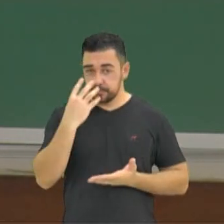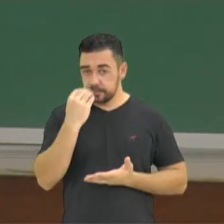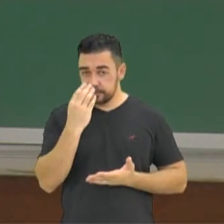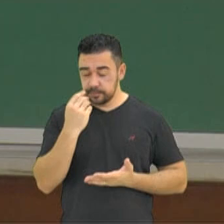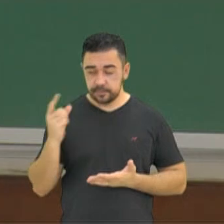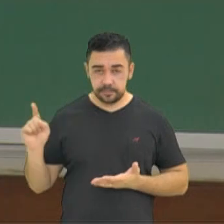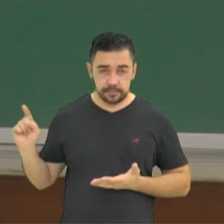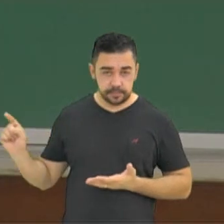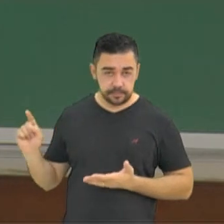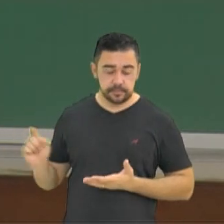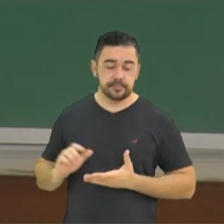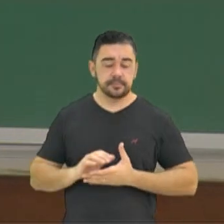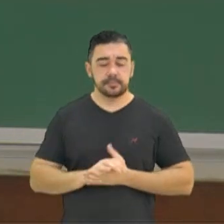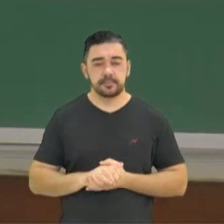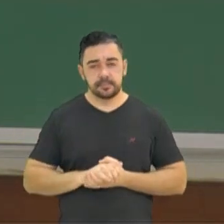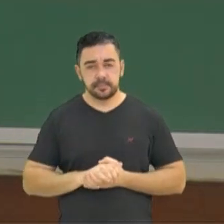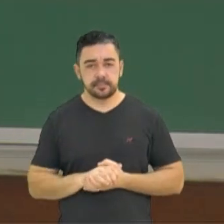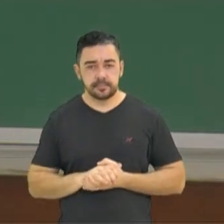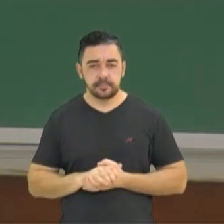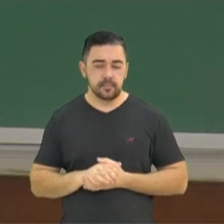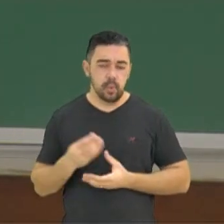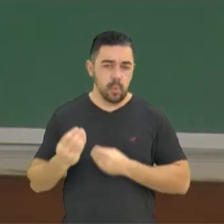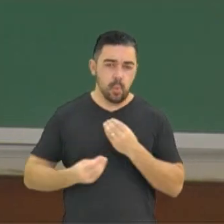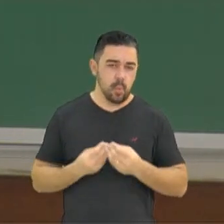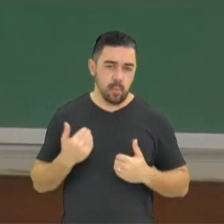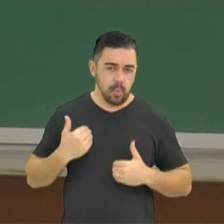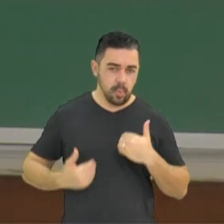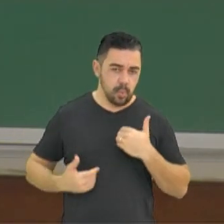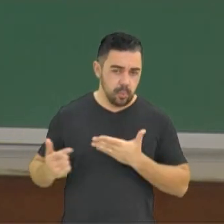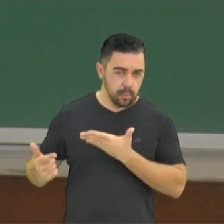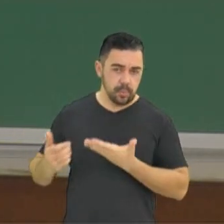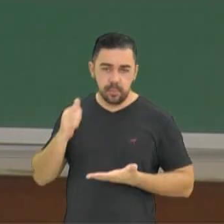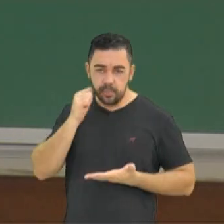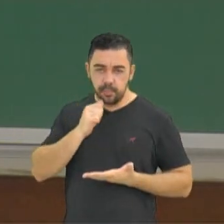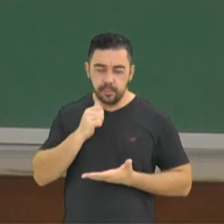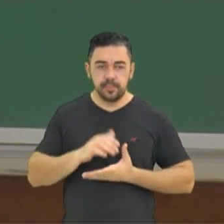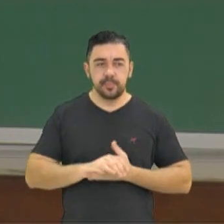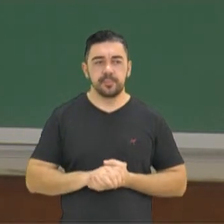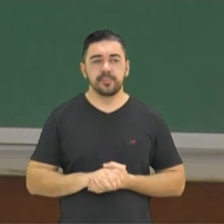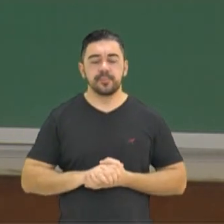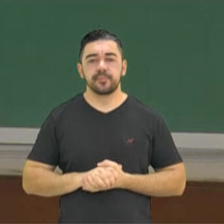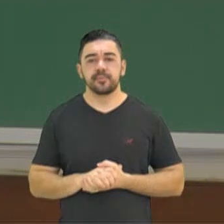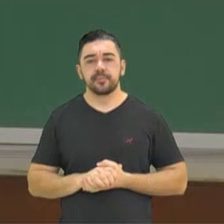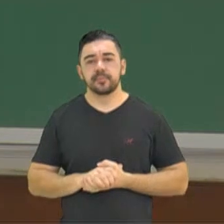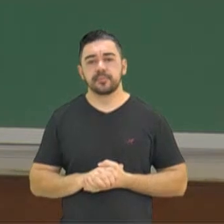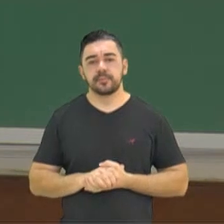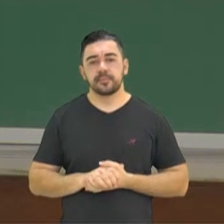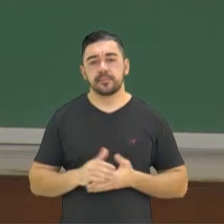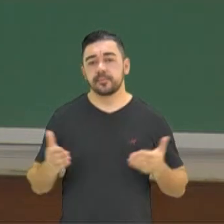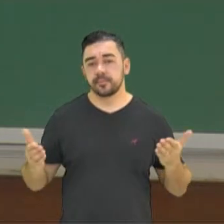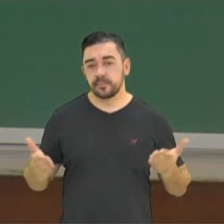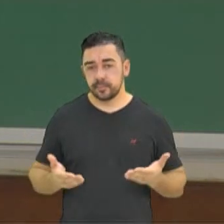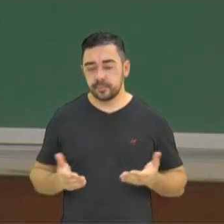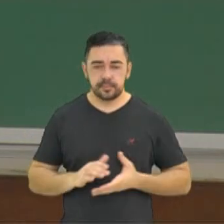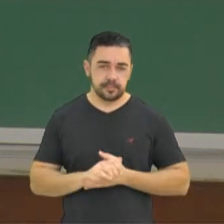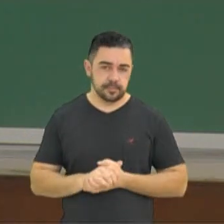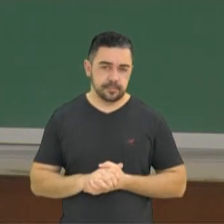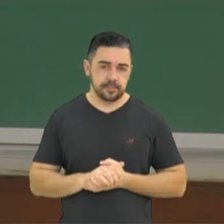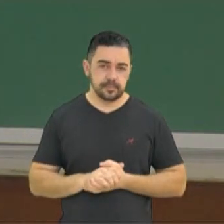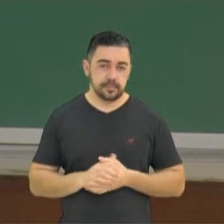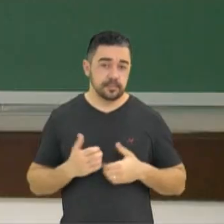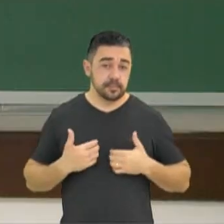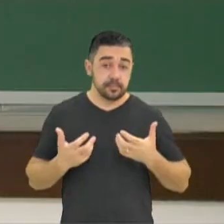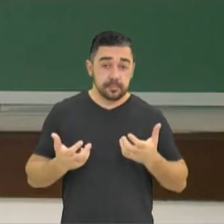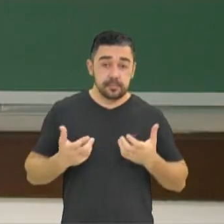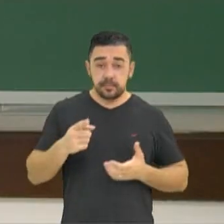dessa fotografia, da descrição física da moça que está retratada. Agora, eu quero que vocês